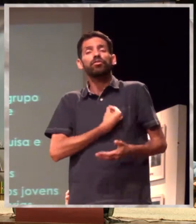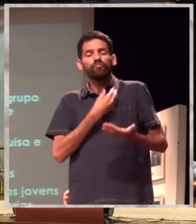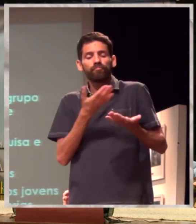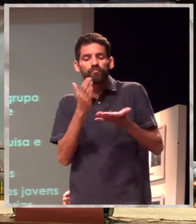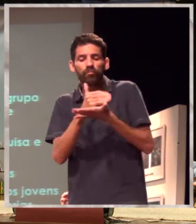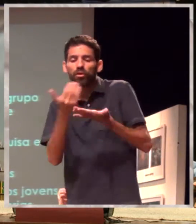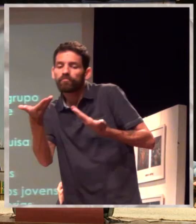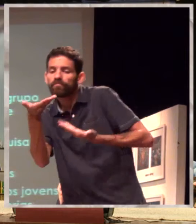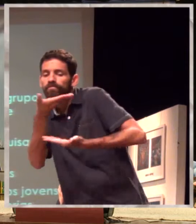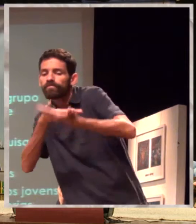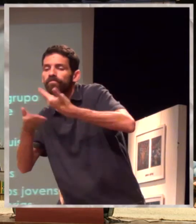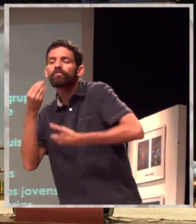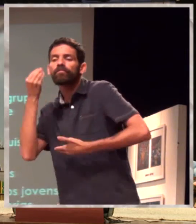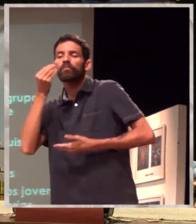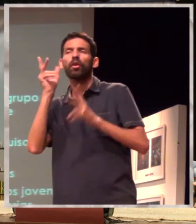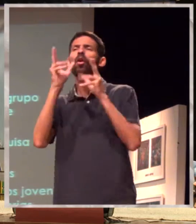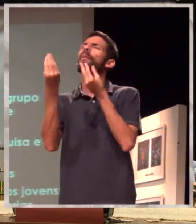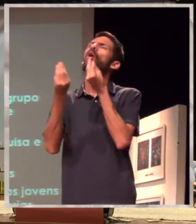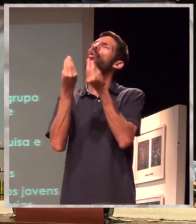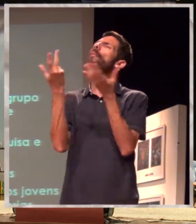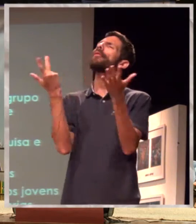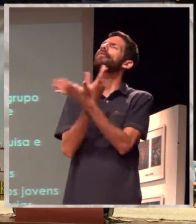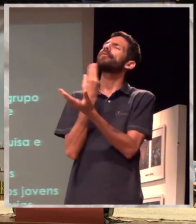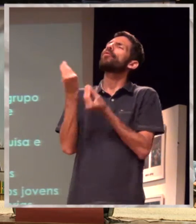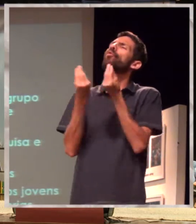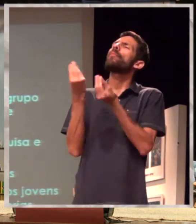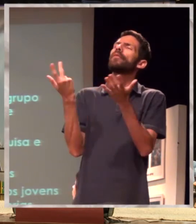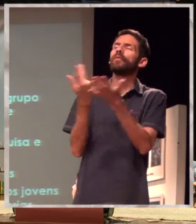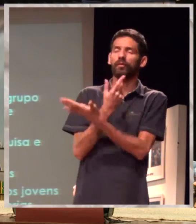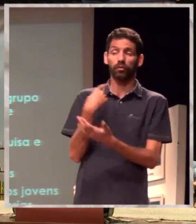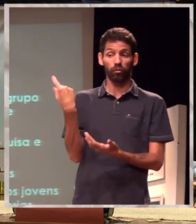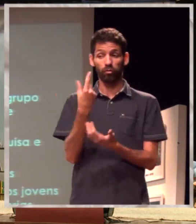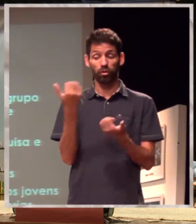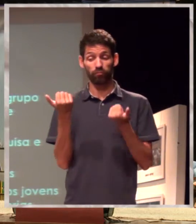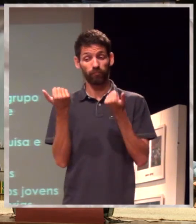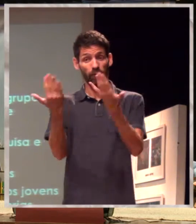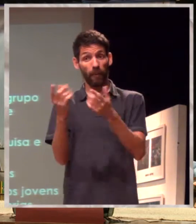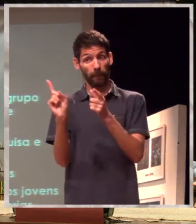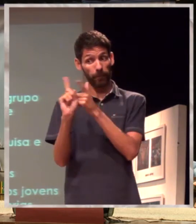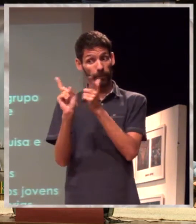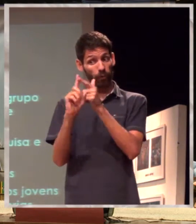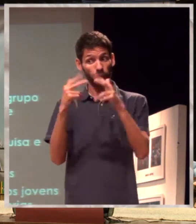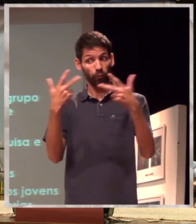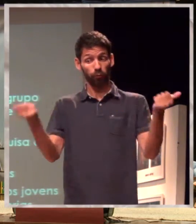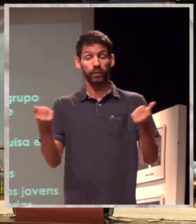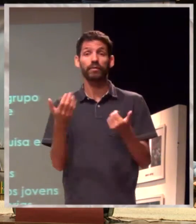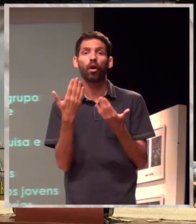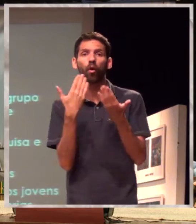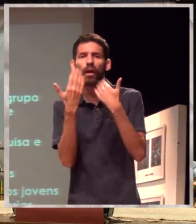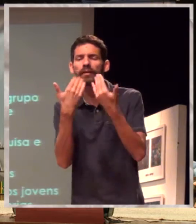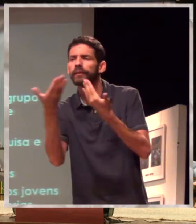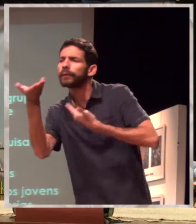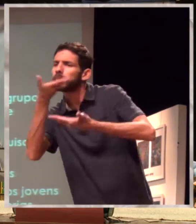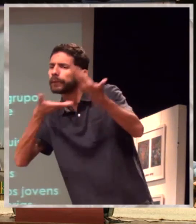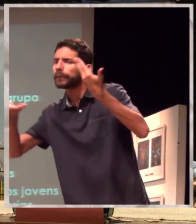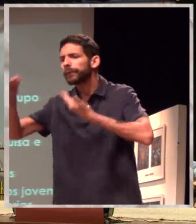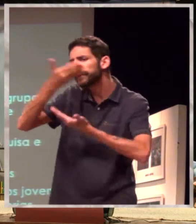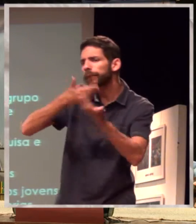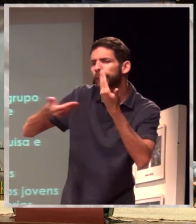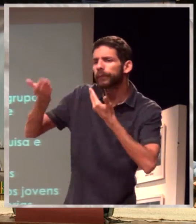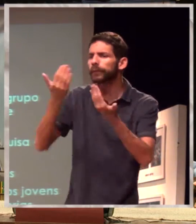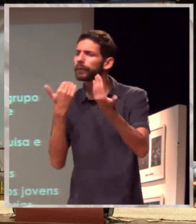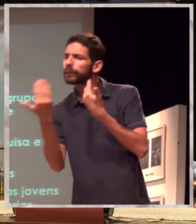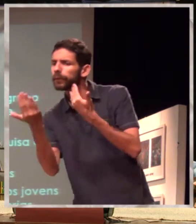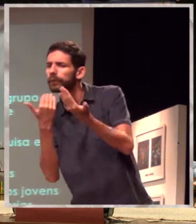partilhadas. Como fazer isso? Então, esse trabalho, primeiramente, é um trabalho de conversa, um trabalho que